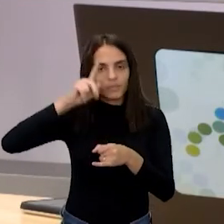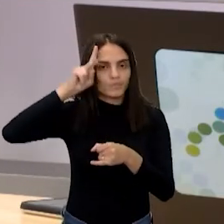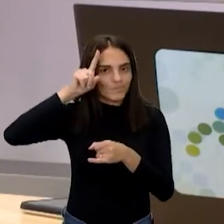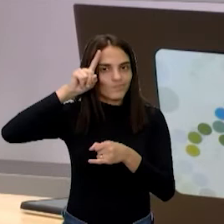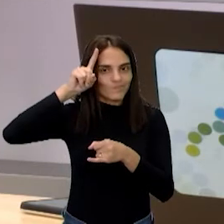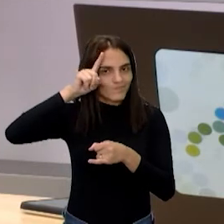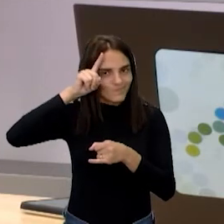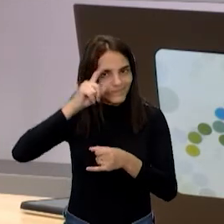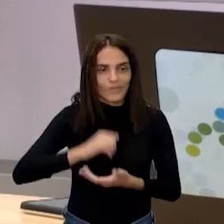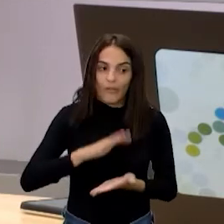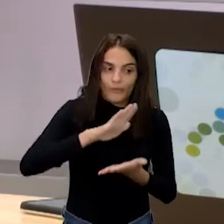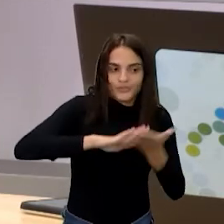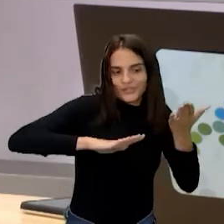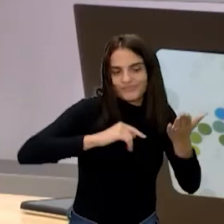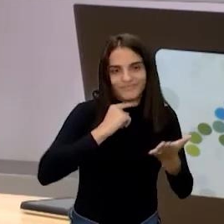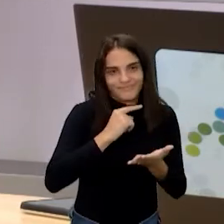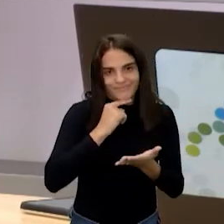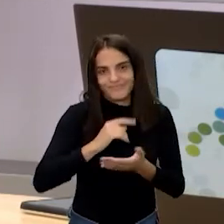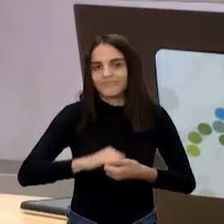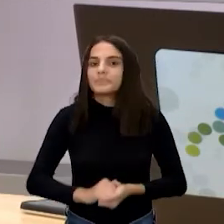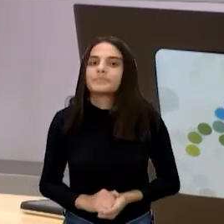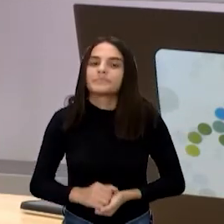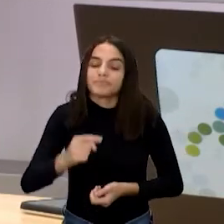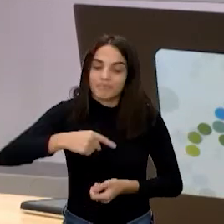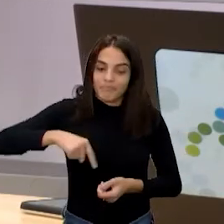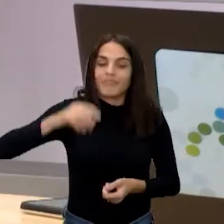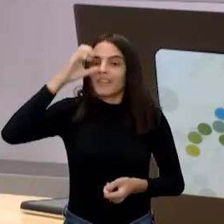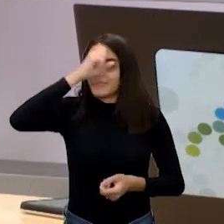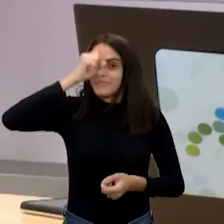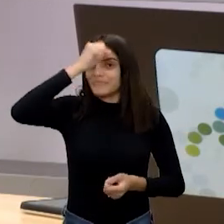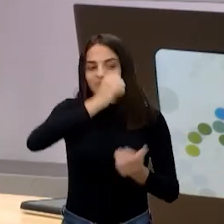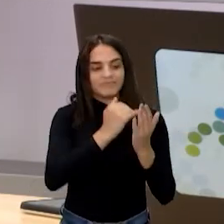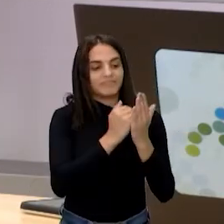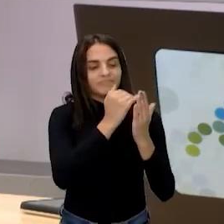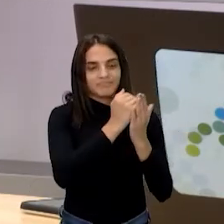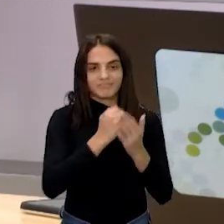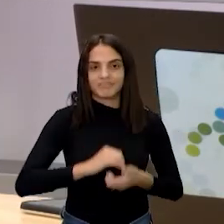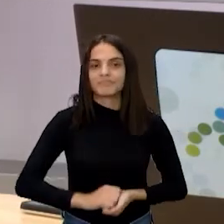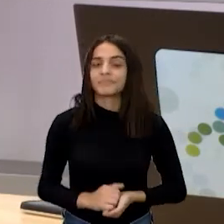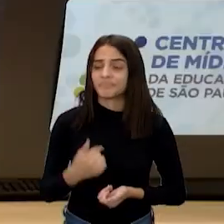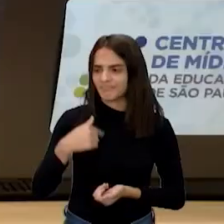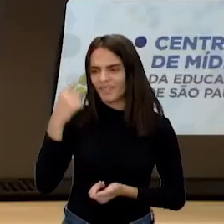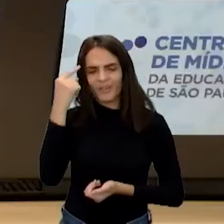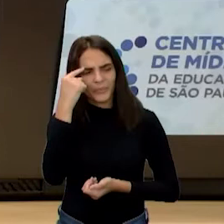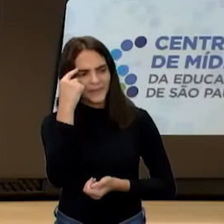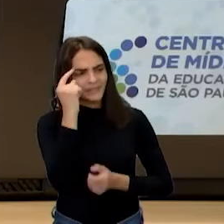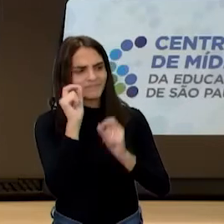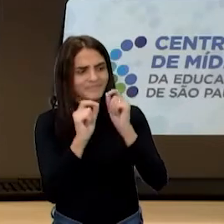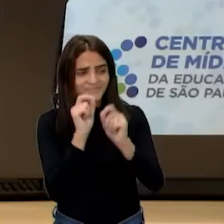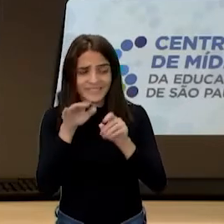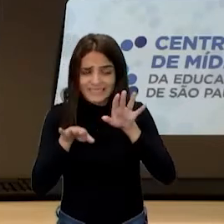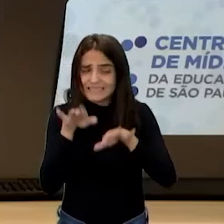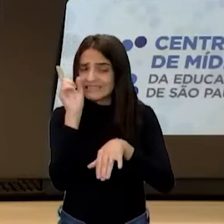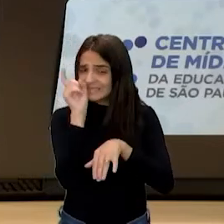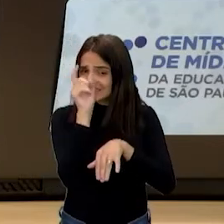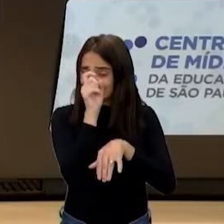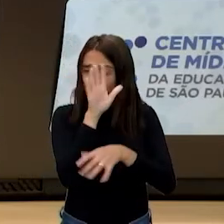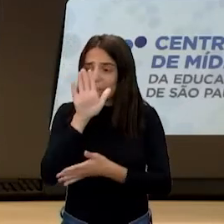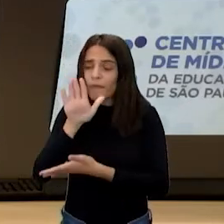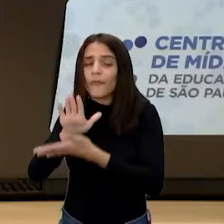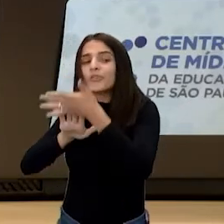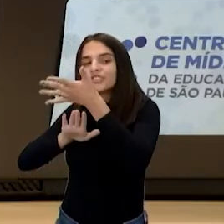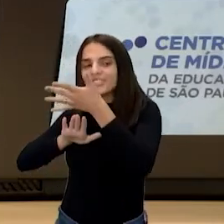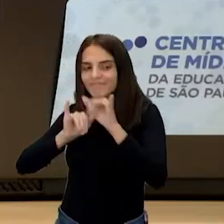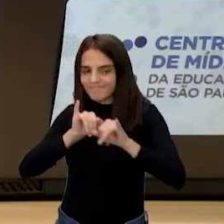como fugir. Então, aliás, tem, mas a gente vai ter que aprender bastante, né, Pro? Mas sabe o que eu tô pensando aqui? Tá meio difícil, né, fugir, porque... Tá